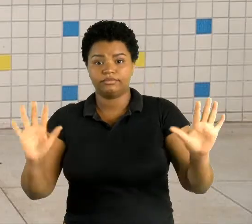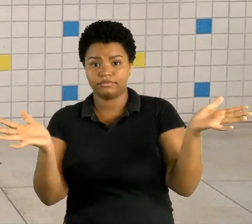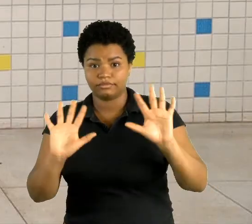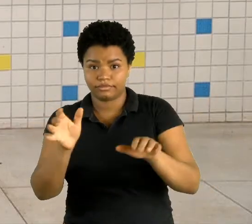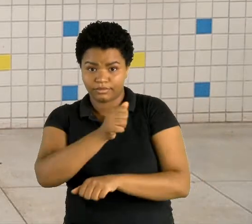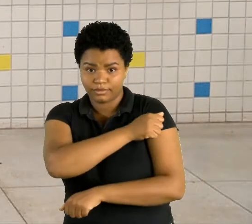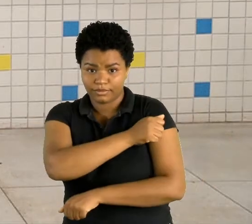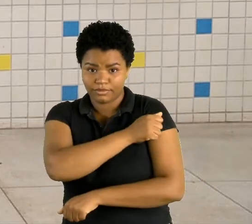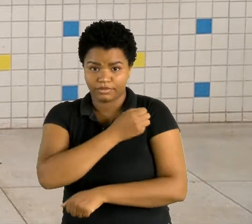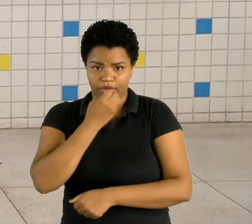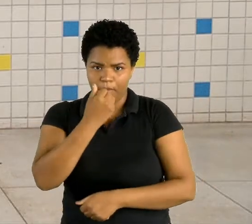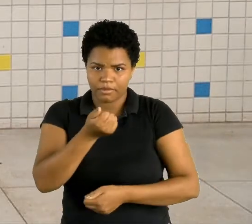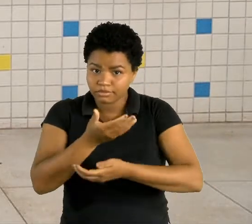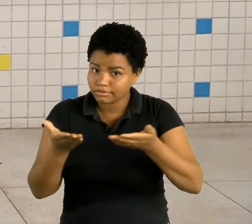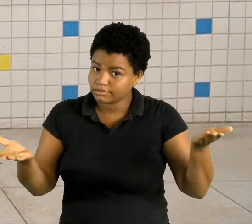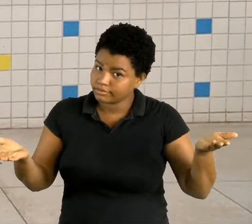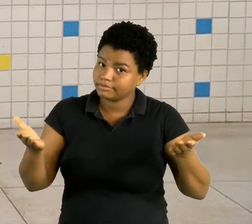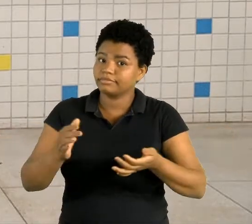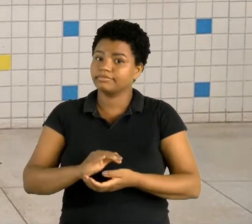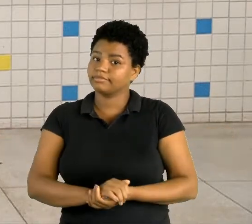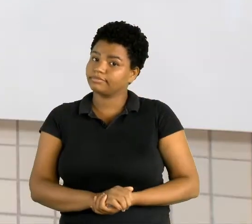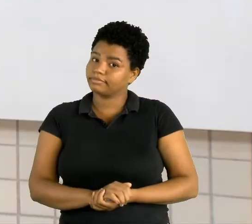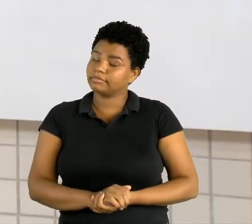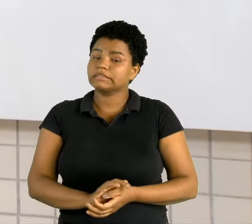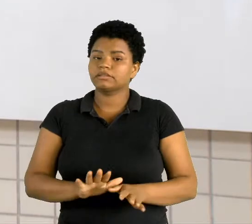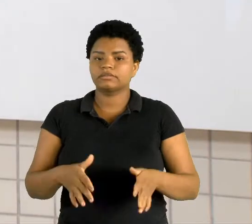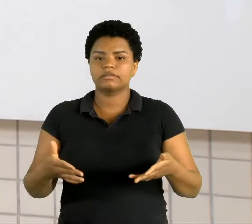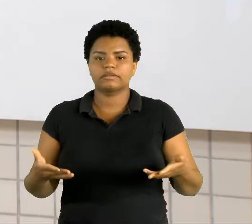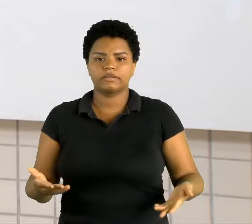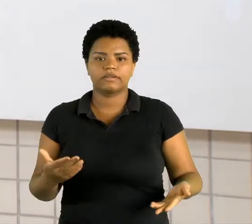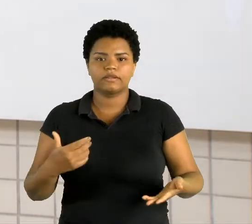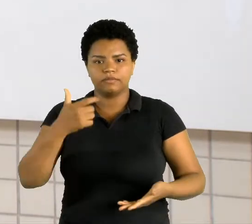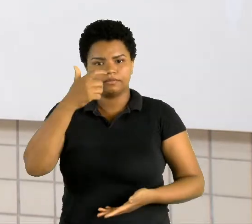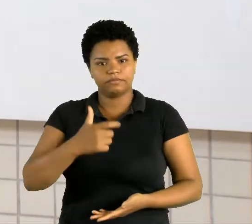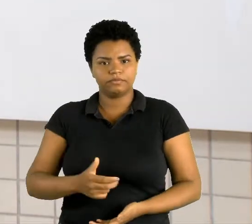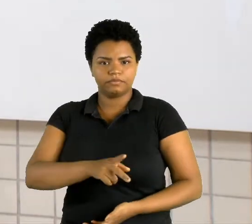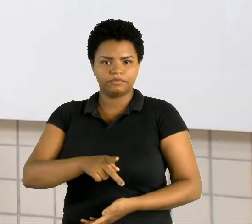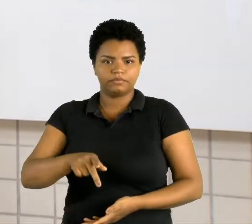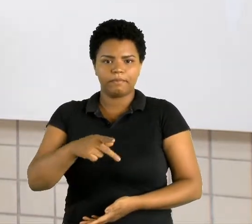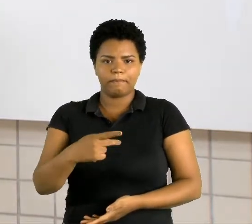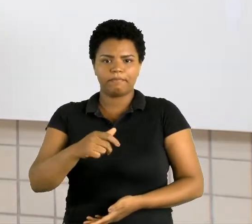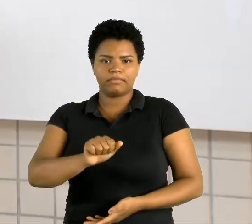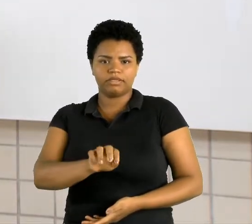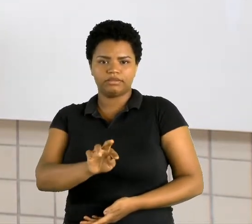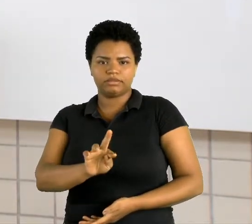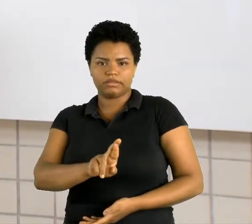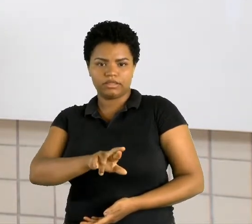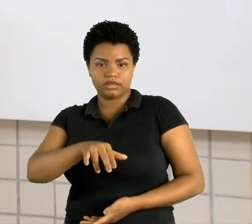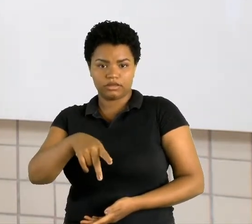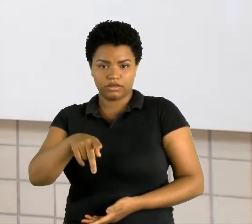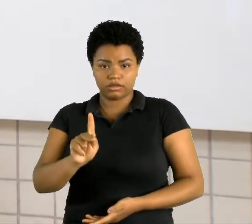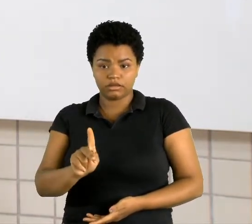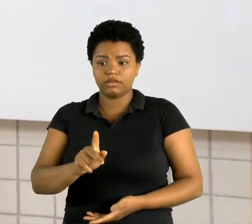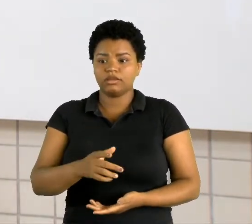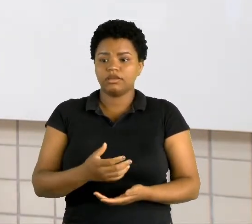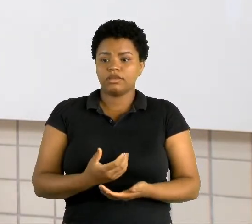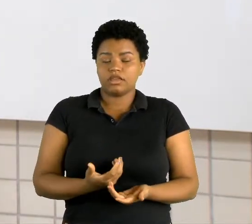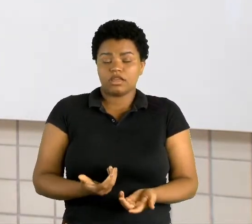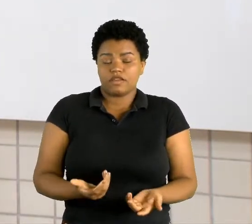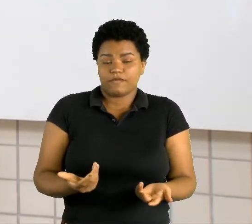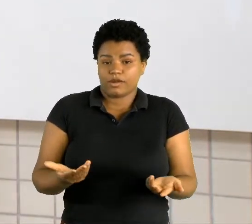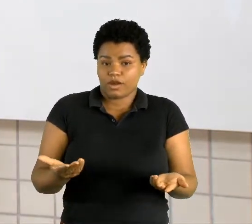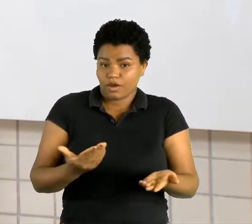Olá, alunos, tudo bem com vocês? Então, aqui é o professor Patrick. Nós vamos começar a nossa